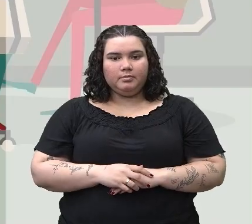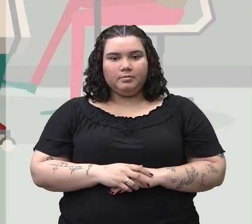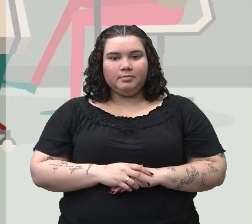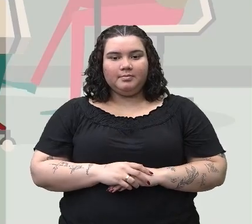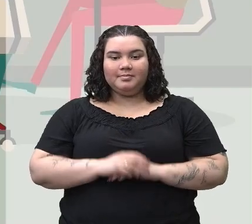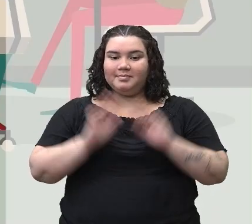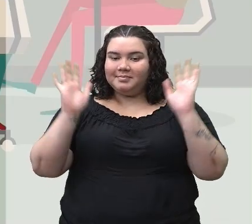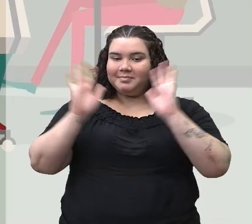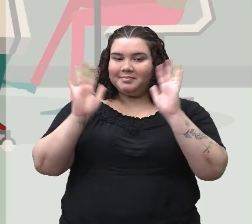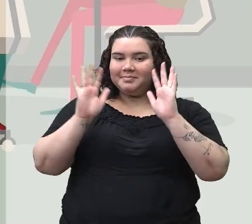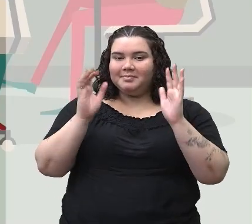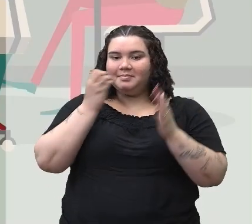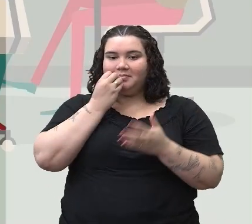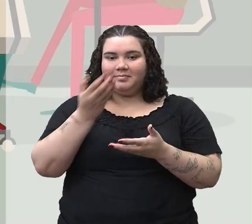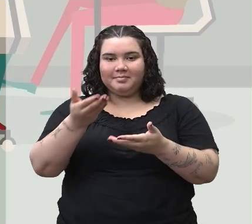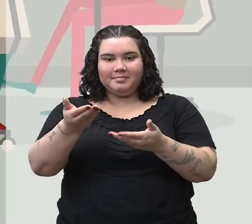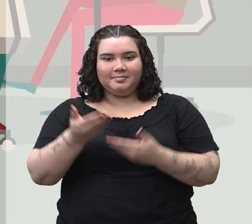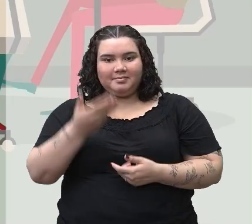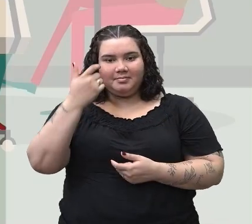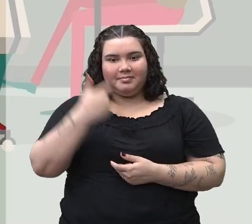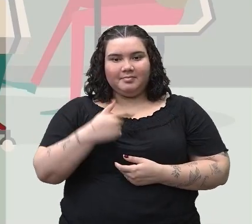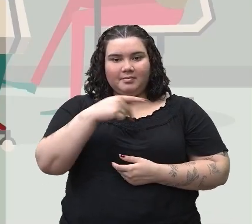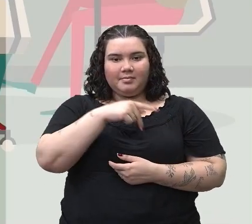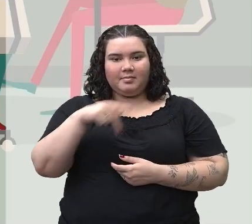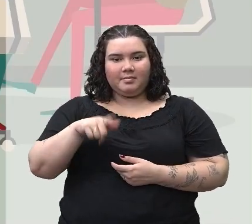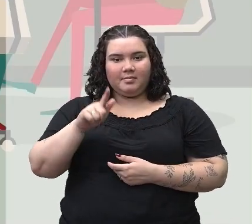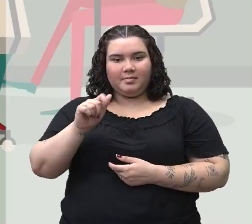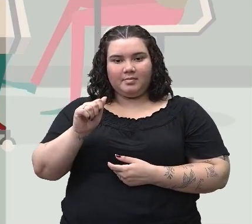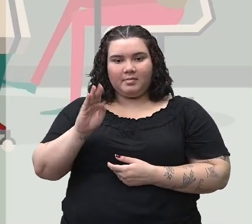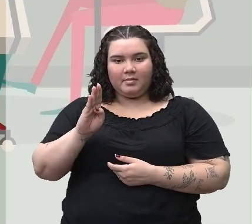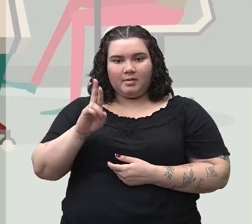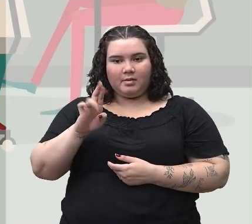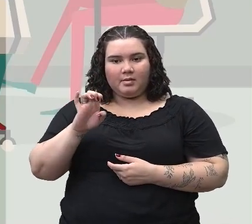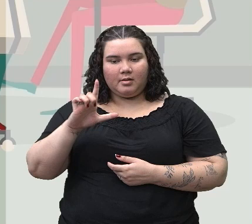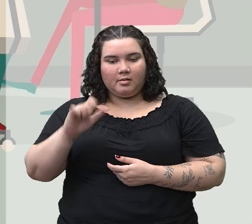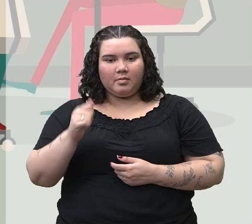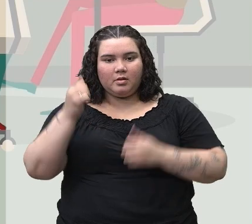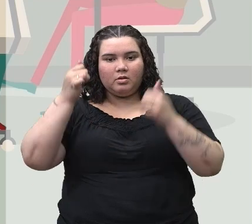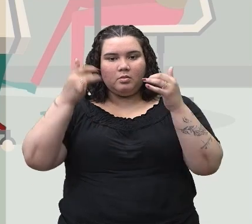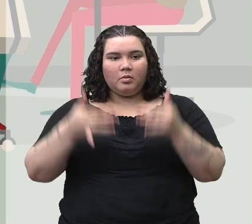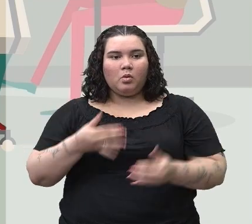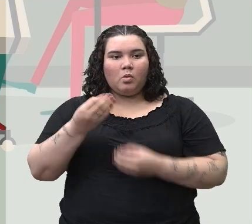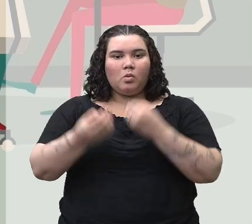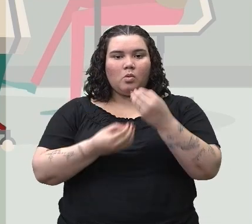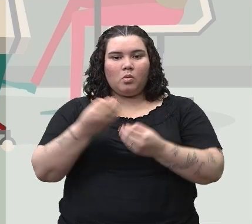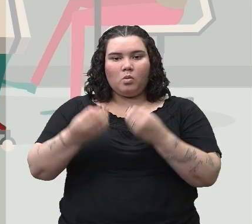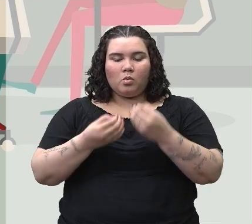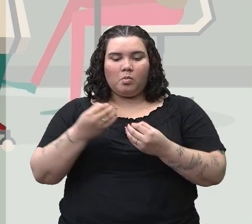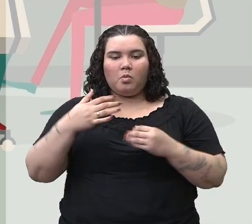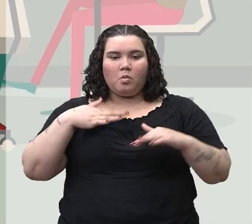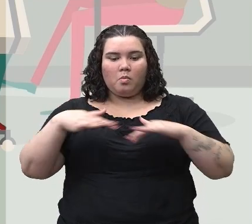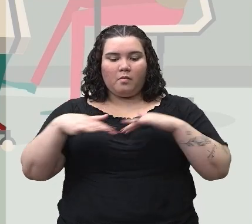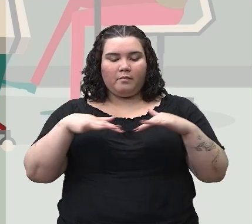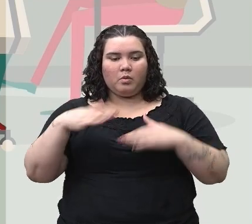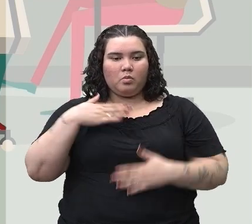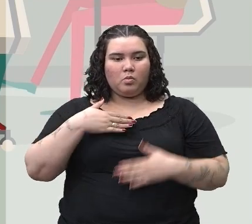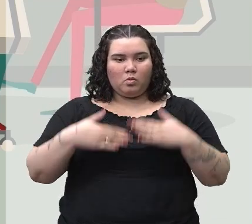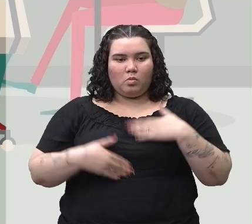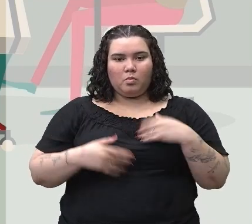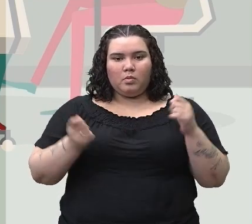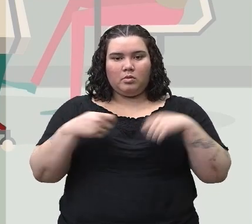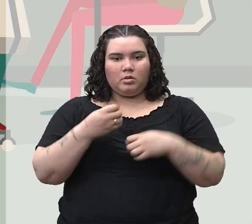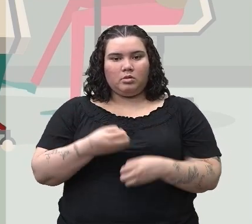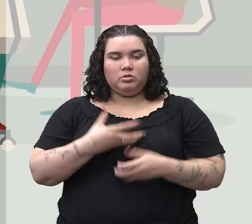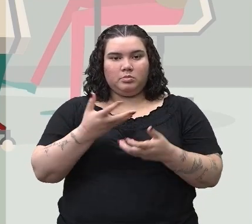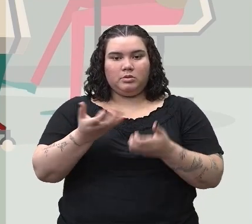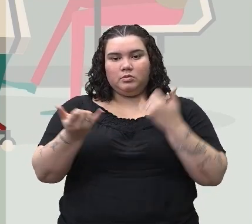Olá, sejam bem-vindos. Eu sou a professora Gabriela. Nós vamos falar sobre como o nosso corpo, através do nosso gestual, ele pode transmitir algumas